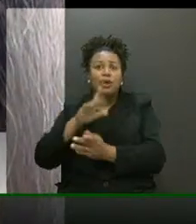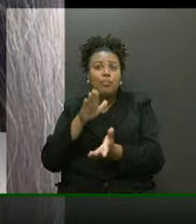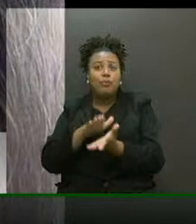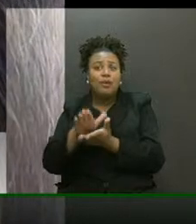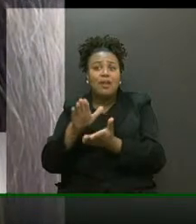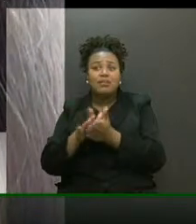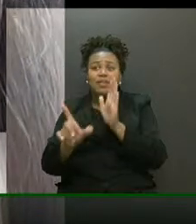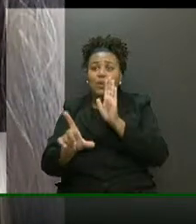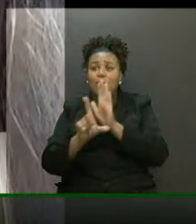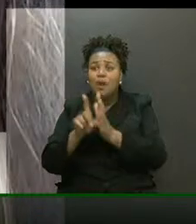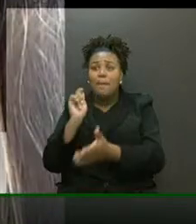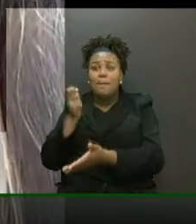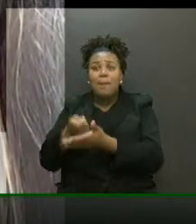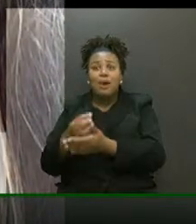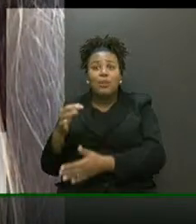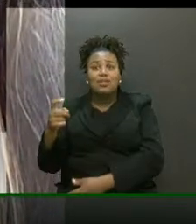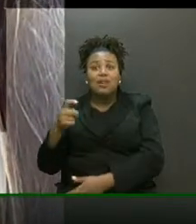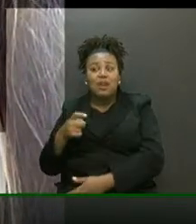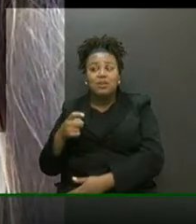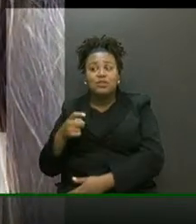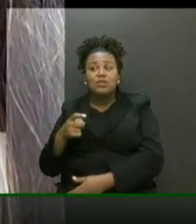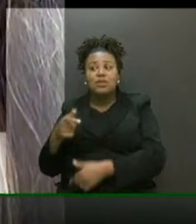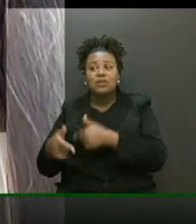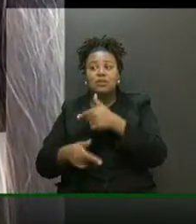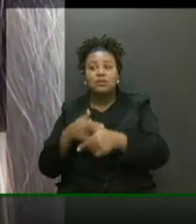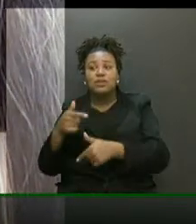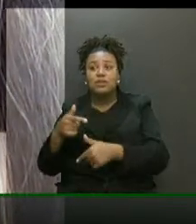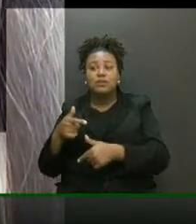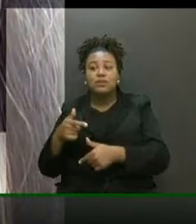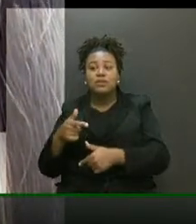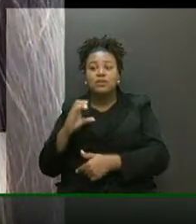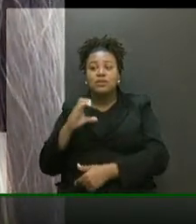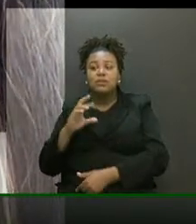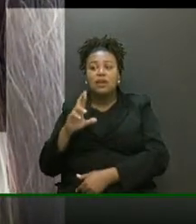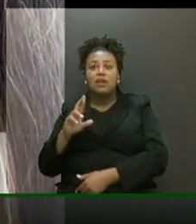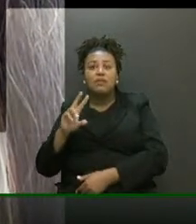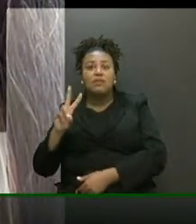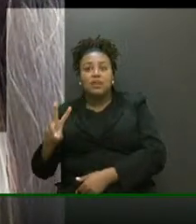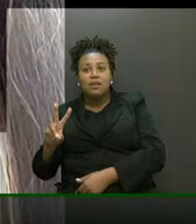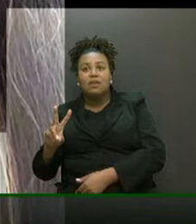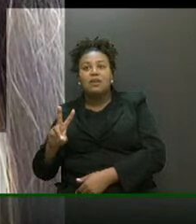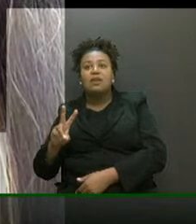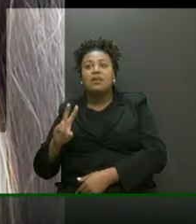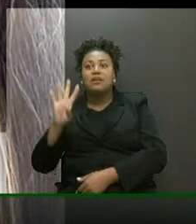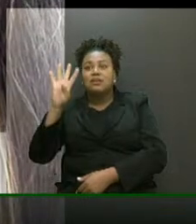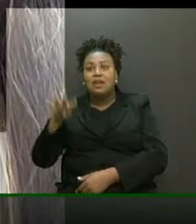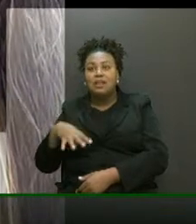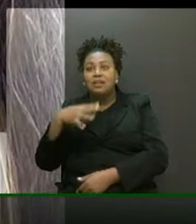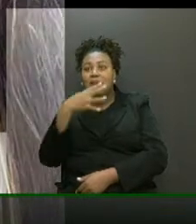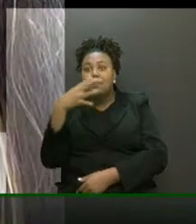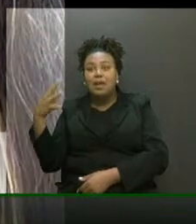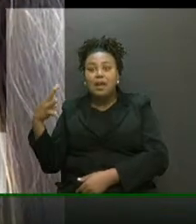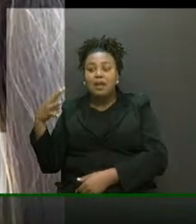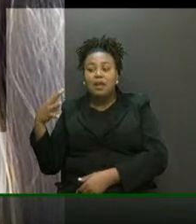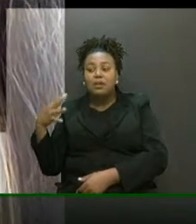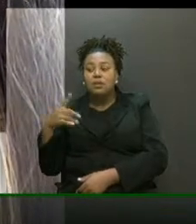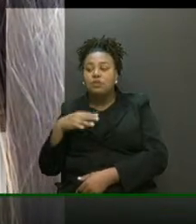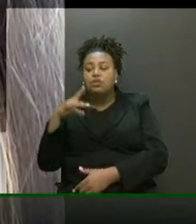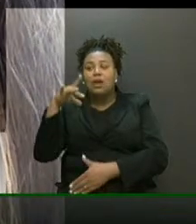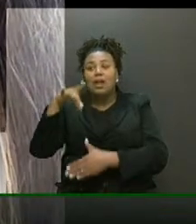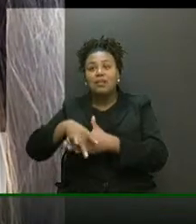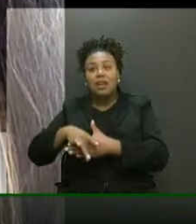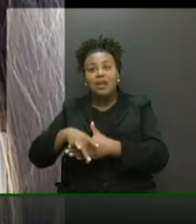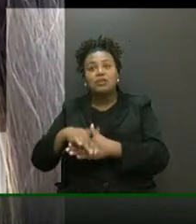dessa lei, tiver pago a taxa de certificado de registro de licenciamento de veículos, CRLV, da tabela de incidência de então do